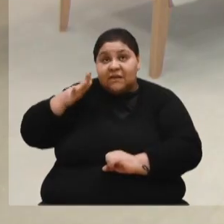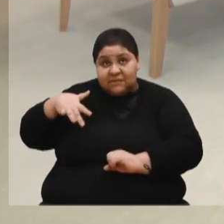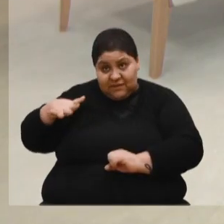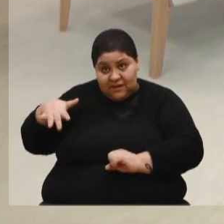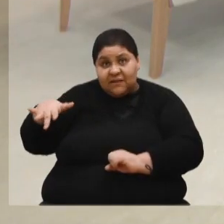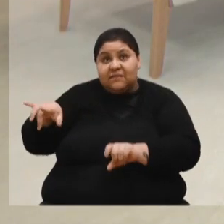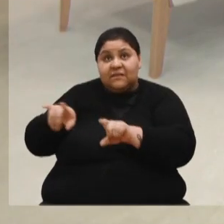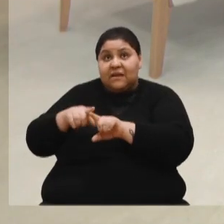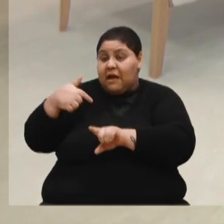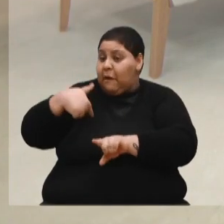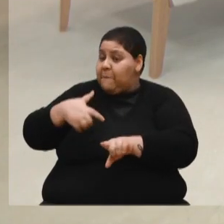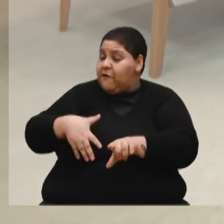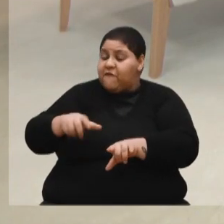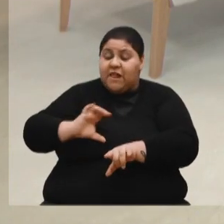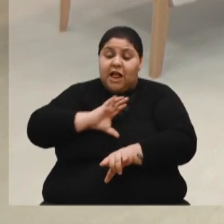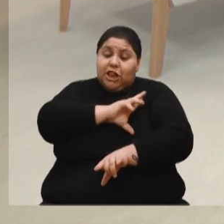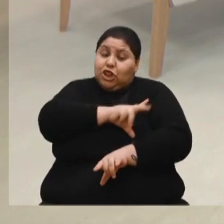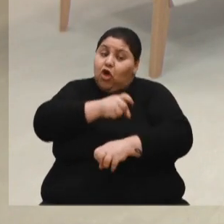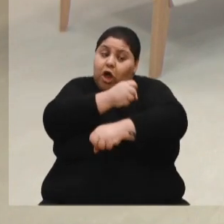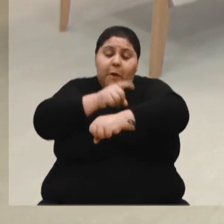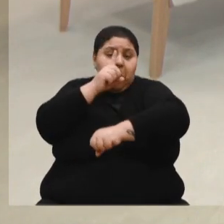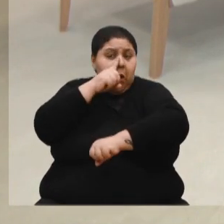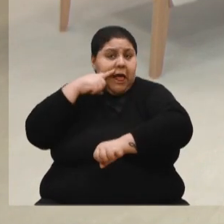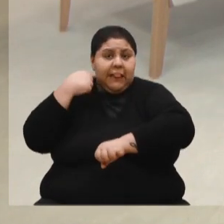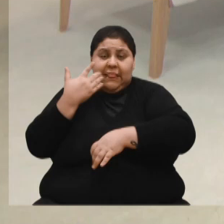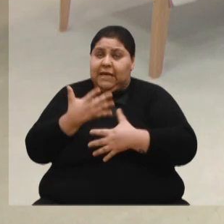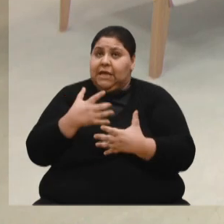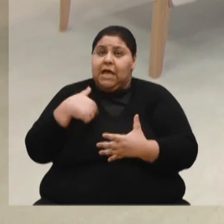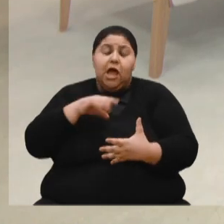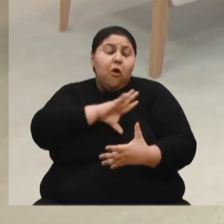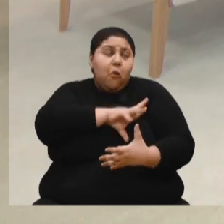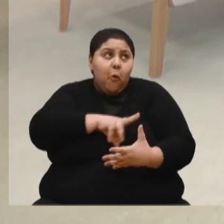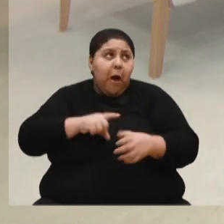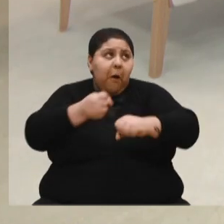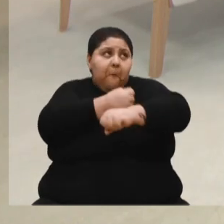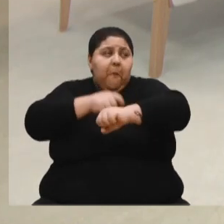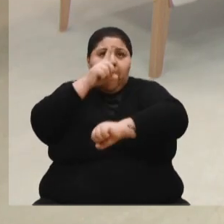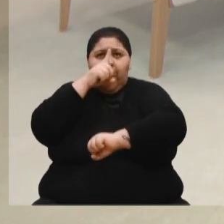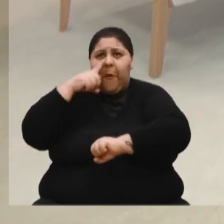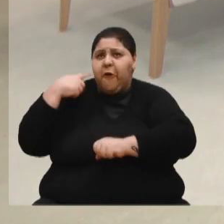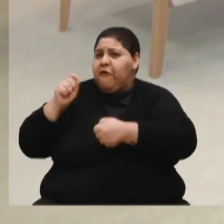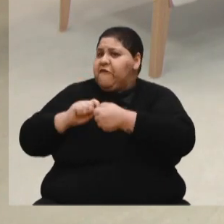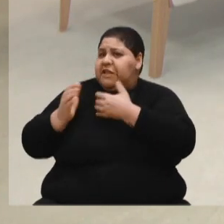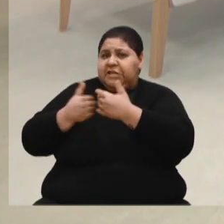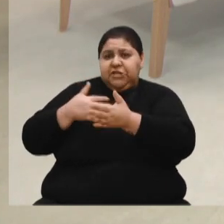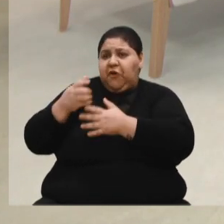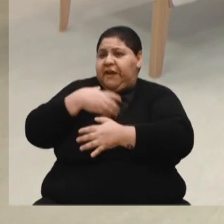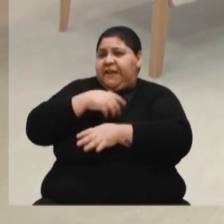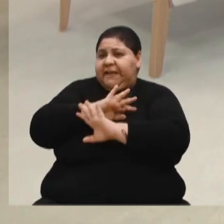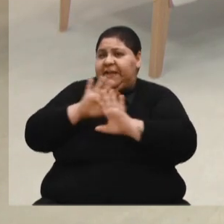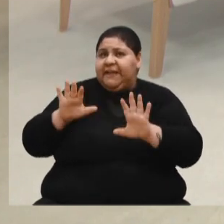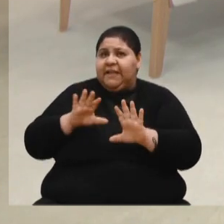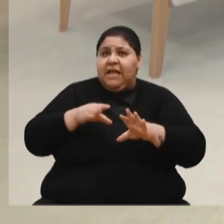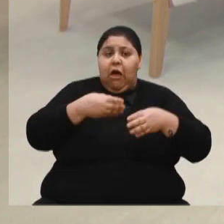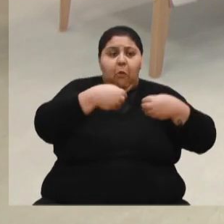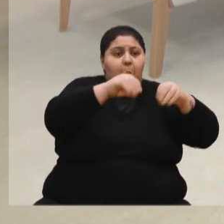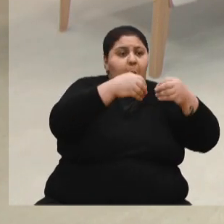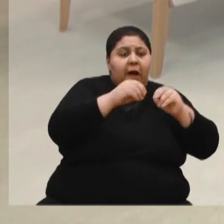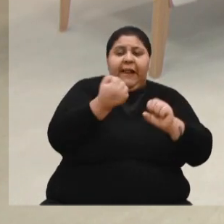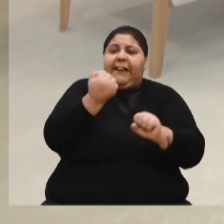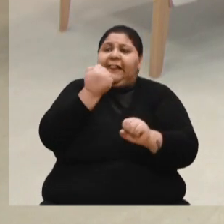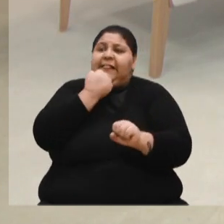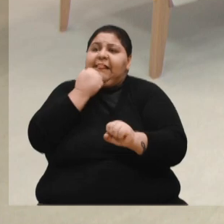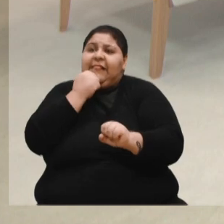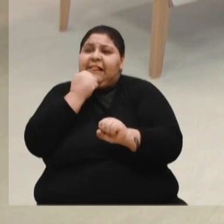crianças. Minha Martina adora polenta. A Sofia gosta de polenta? Ama polenta. Feita de qualquer jeito. Polenta mole, polenta